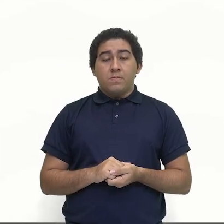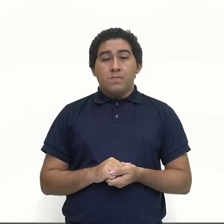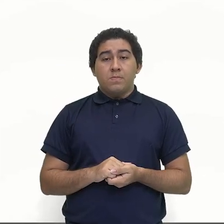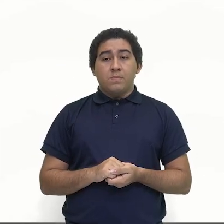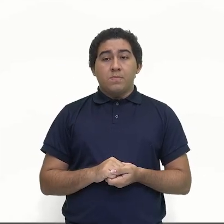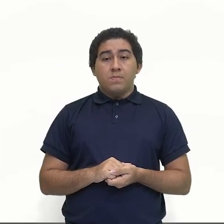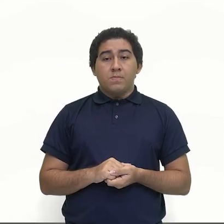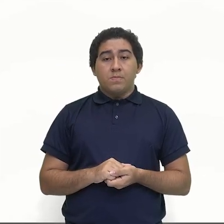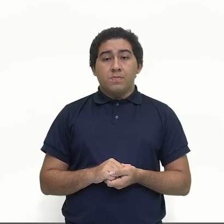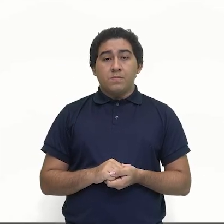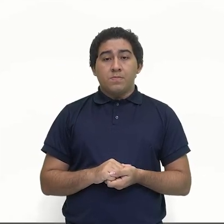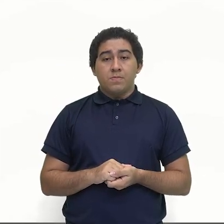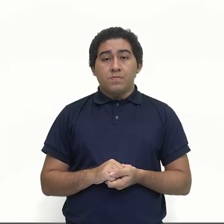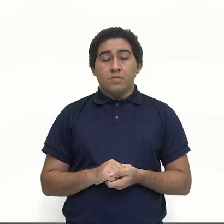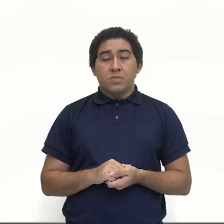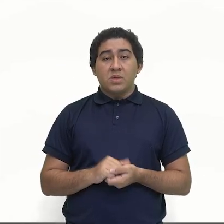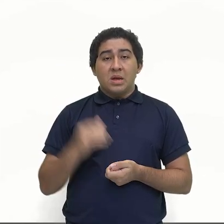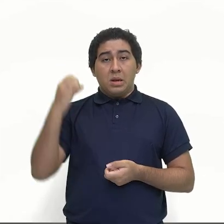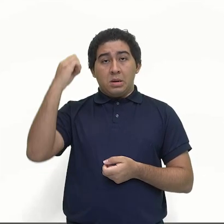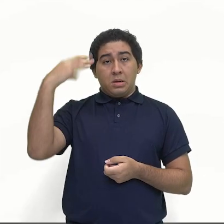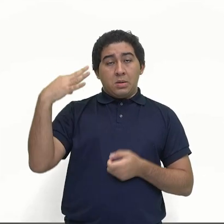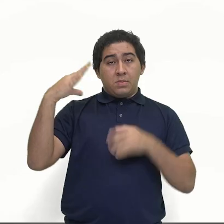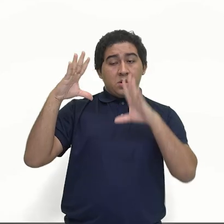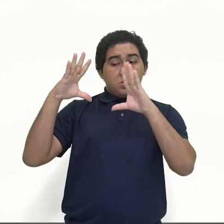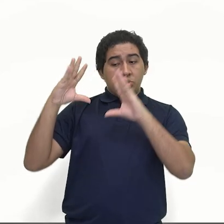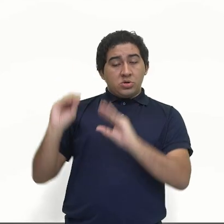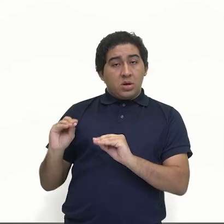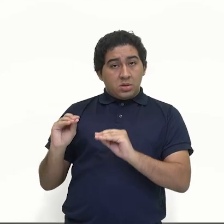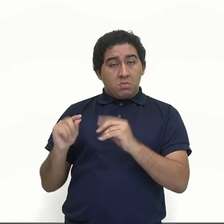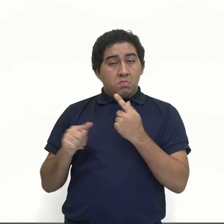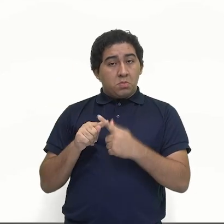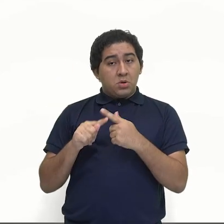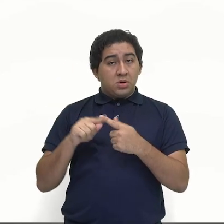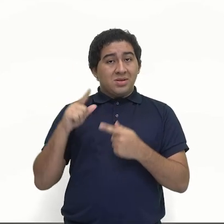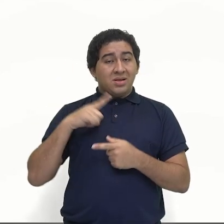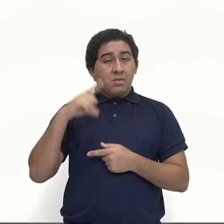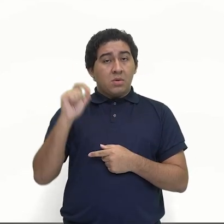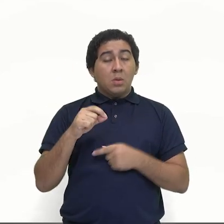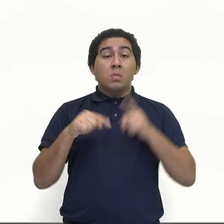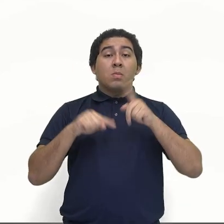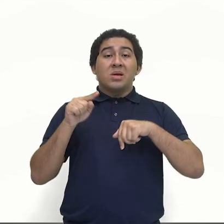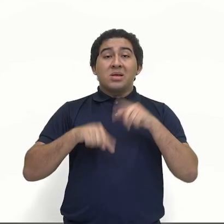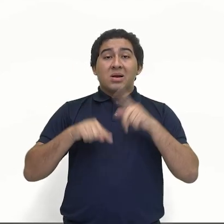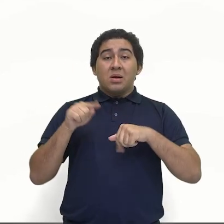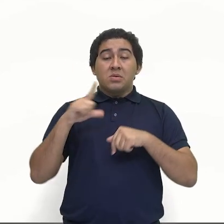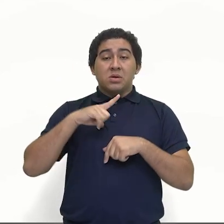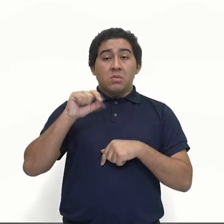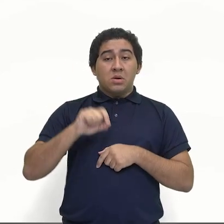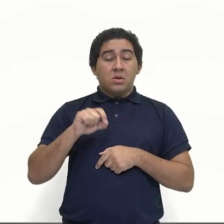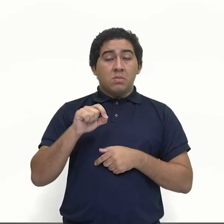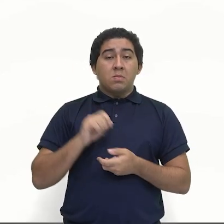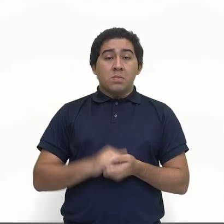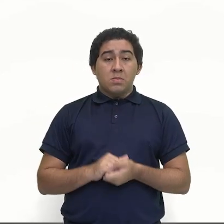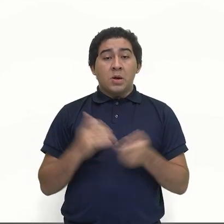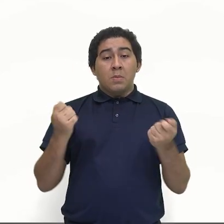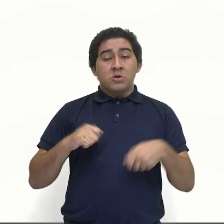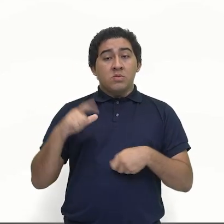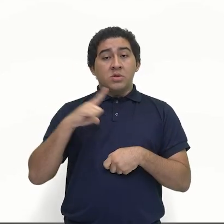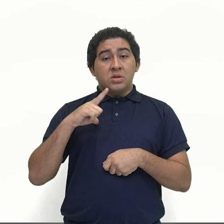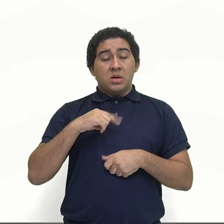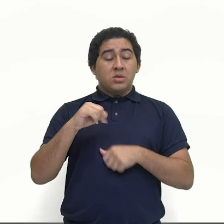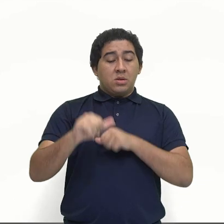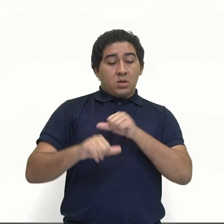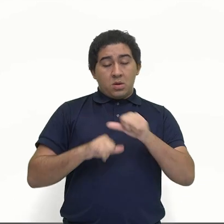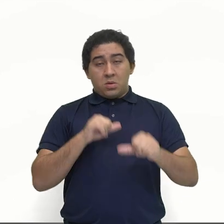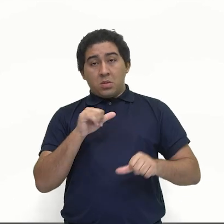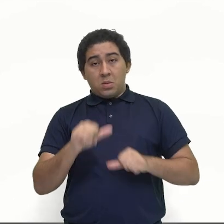está desligada, porque nesse momento eu tenho uma chave. E quando, para poder ela passar, a gente tem